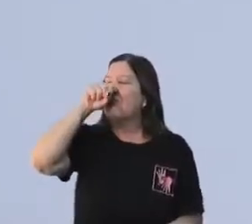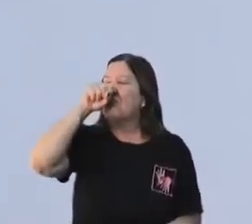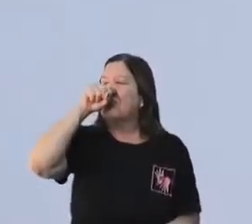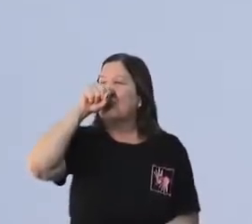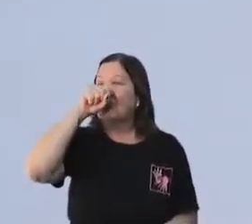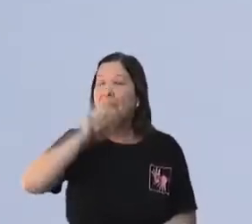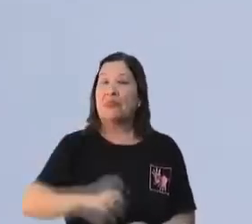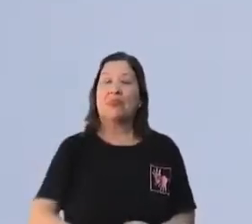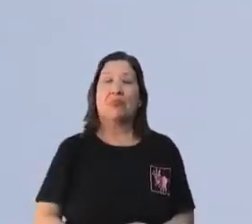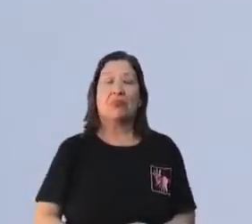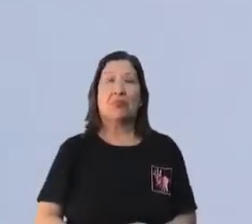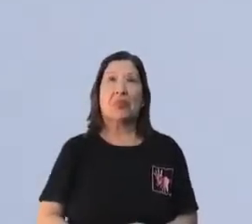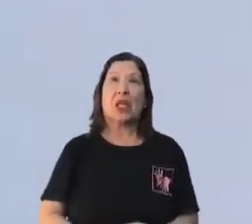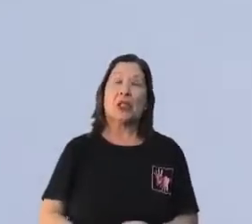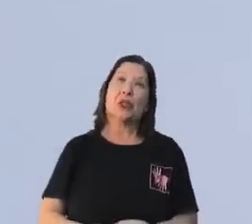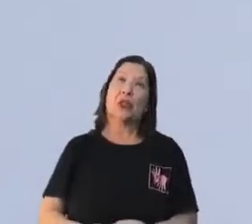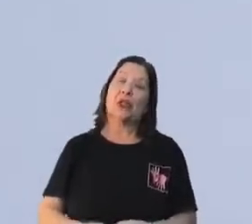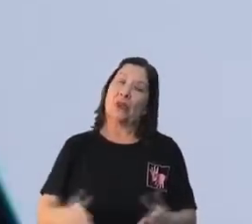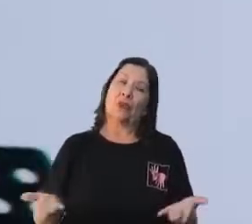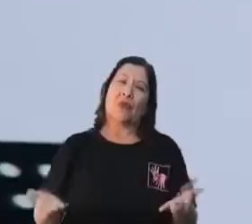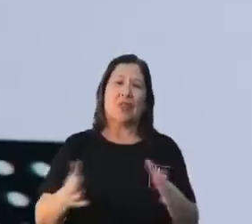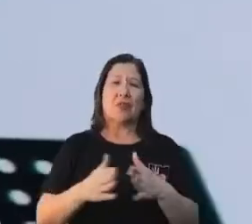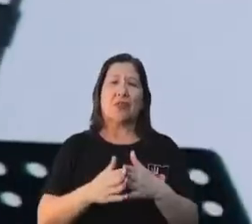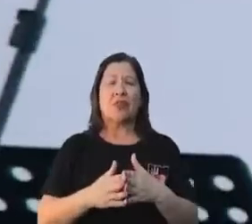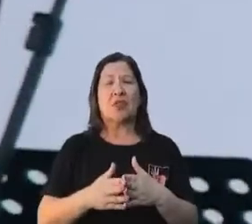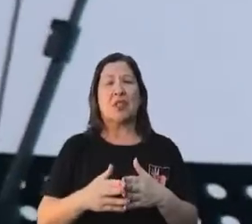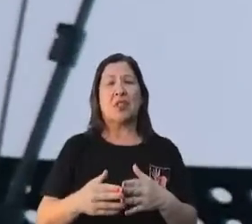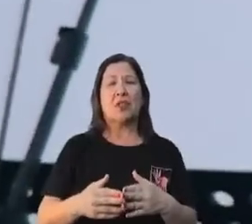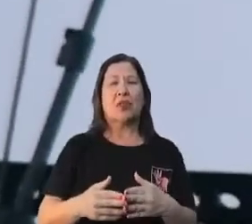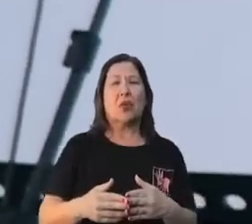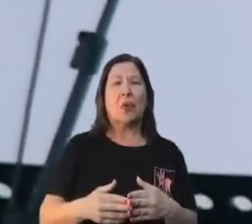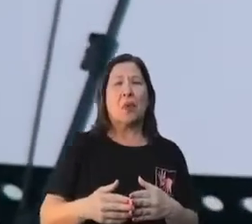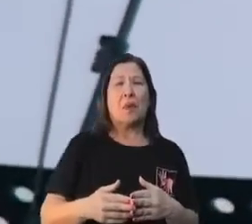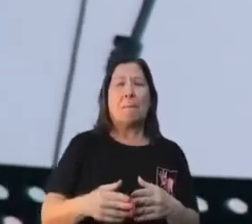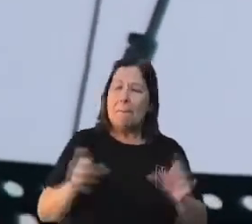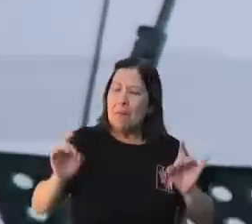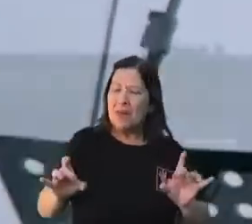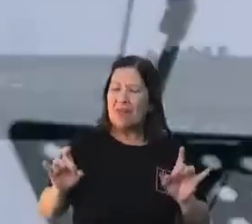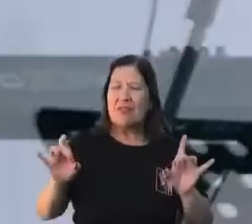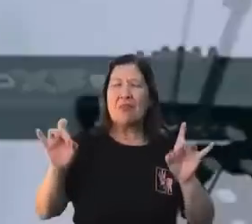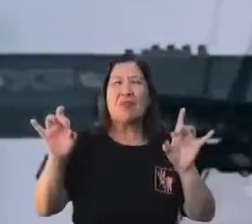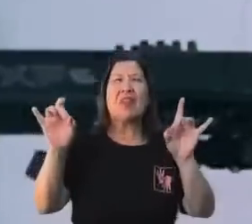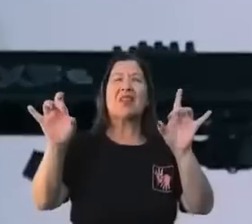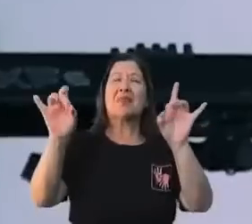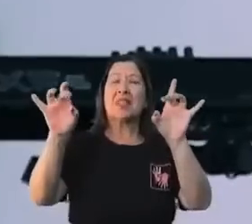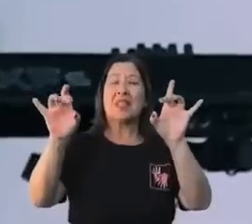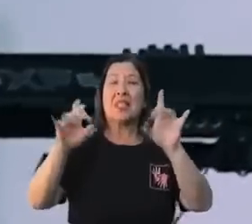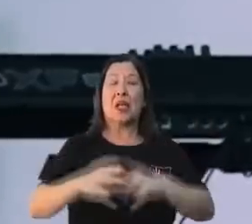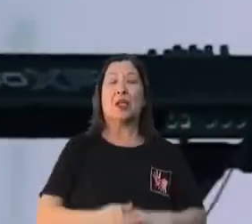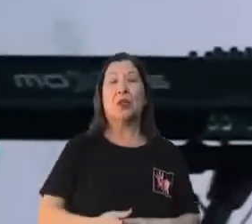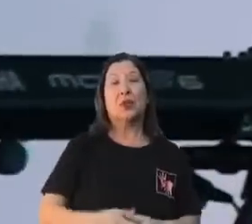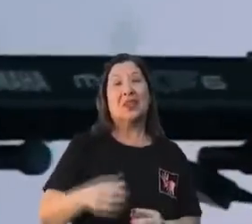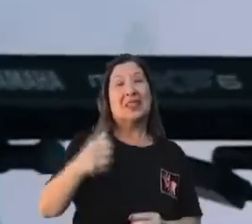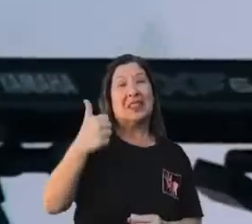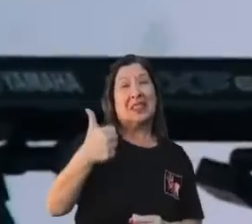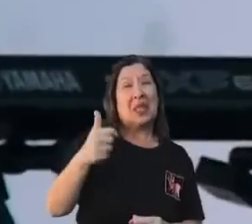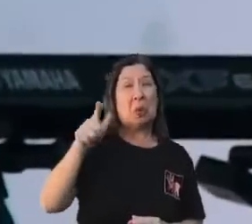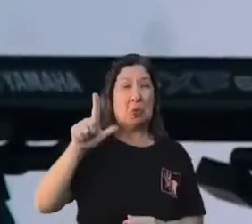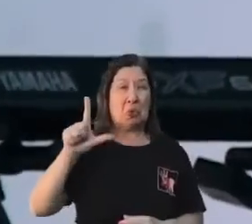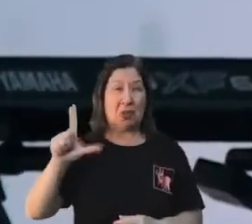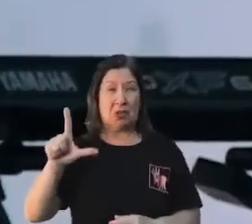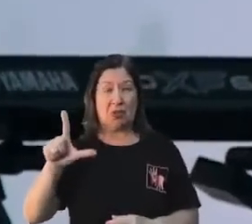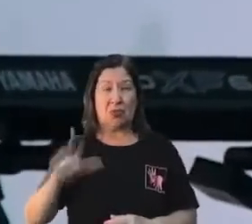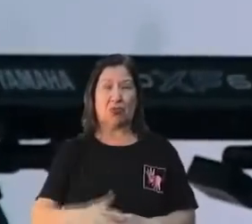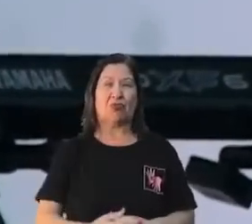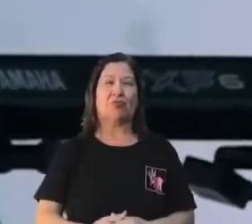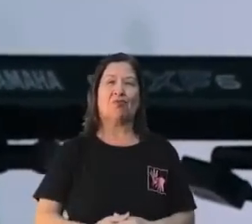Libra é uma medida que não é tão comum para nós, mas um litro tem 2,2